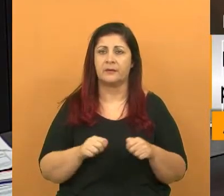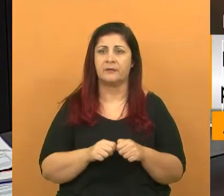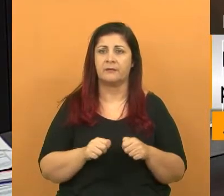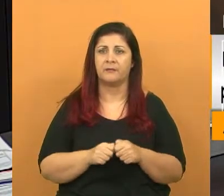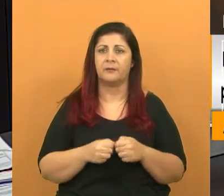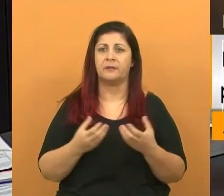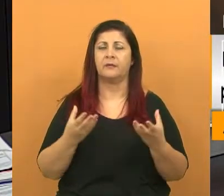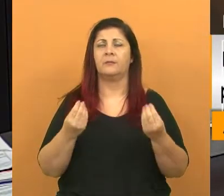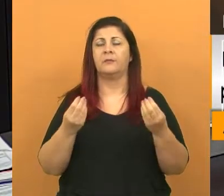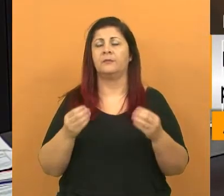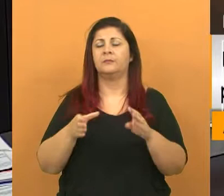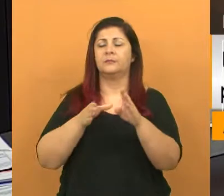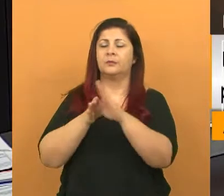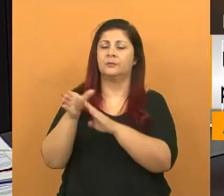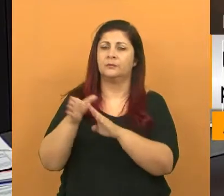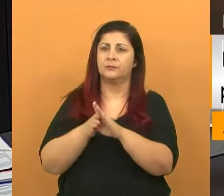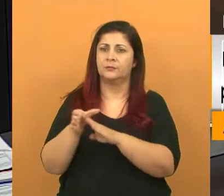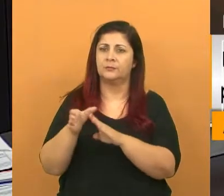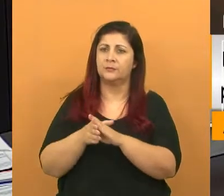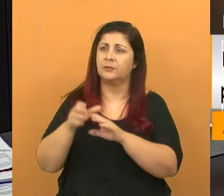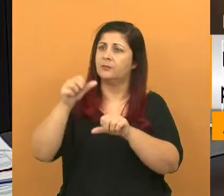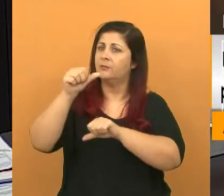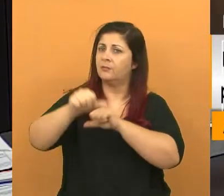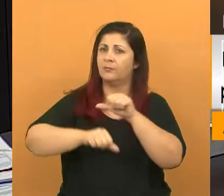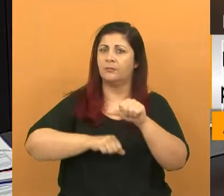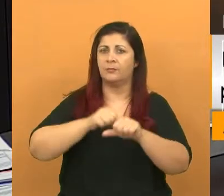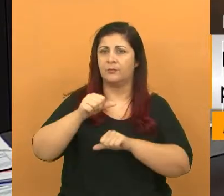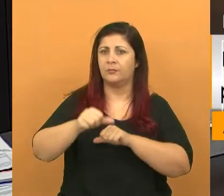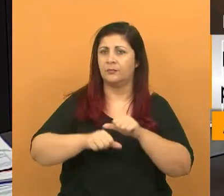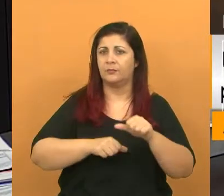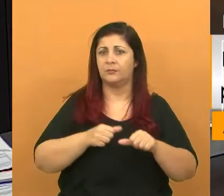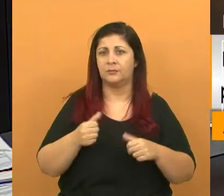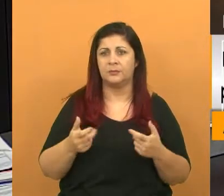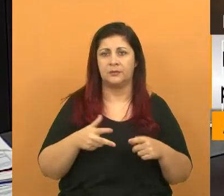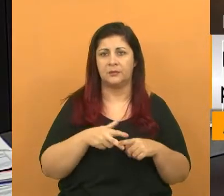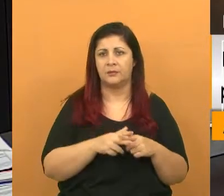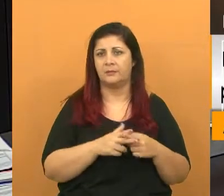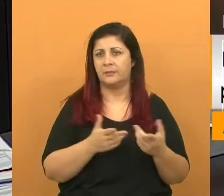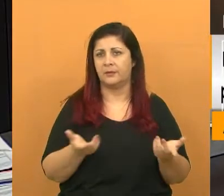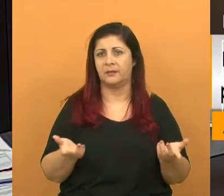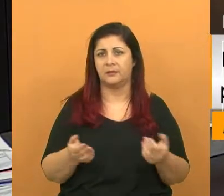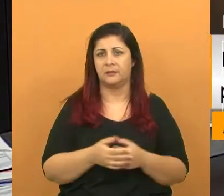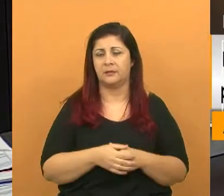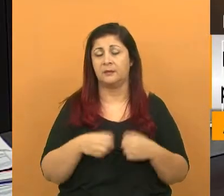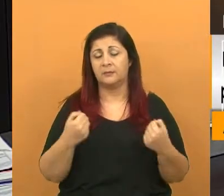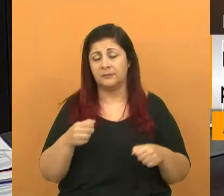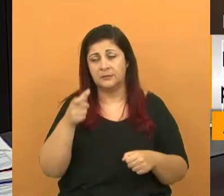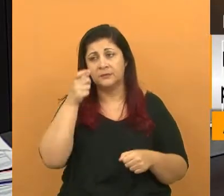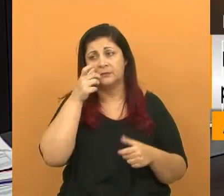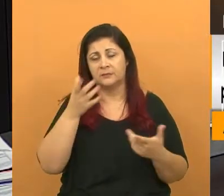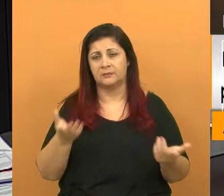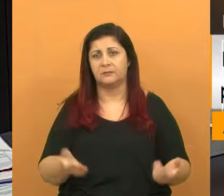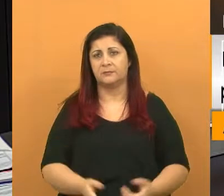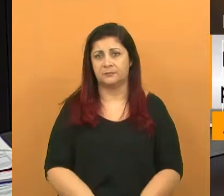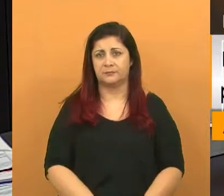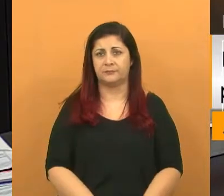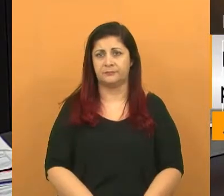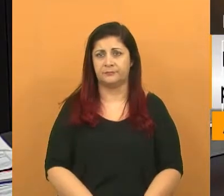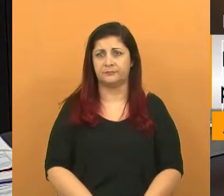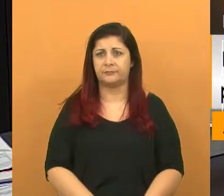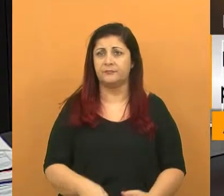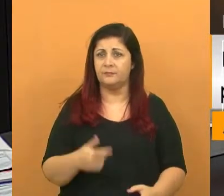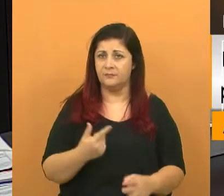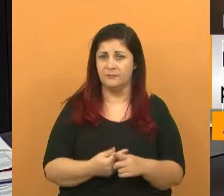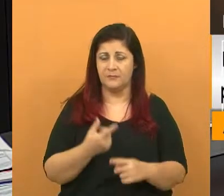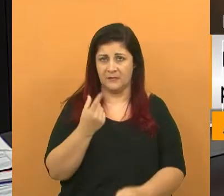500 orientações, 500 pedidos para que fosse trocado. Espero que os gestores da nossa cidade enxerguem isso, porque o custo,